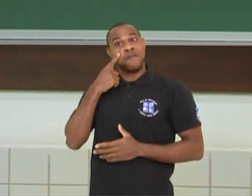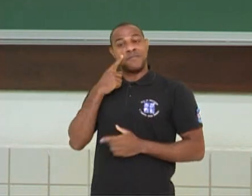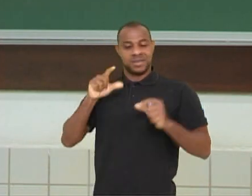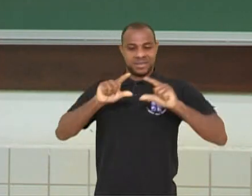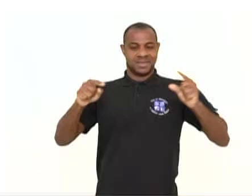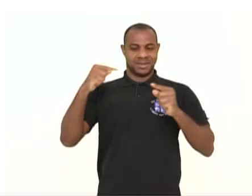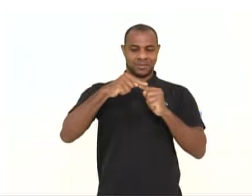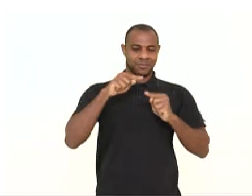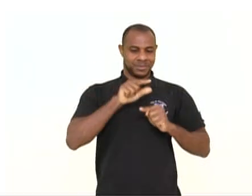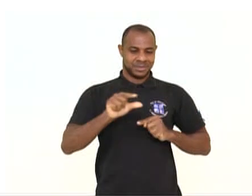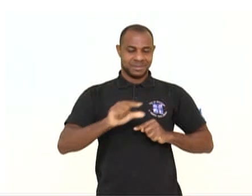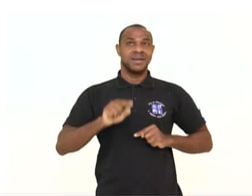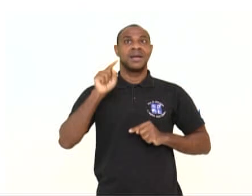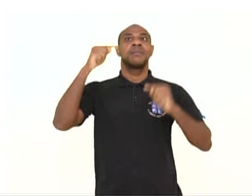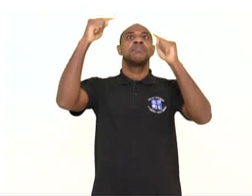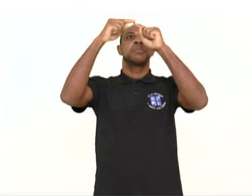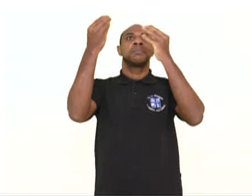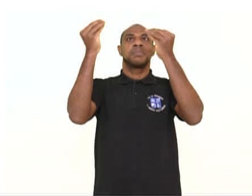retorna.